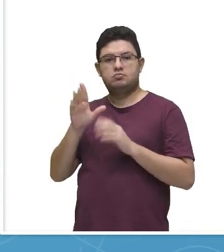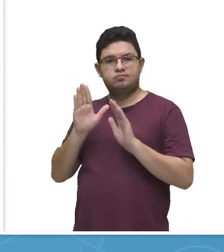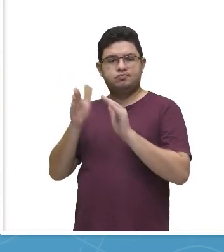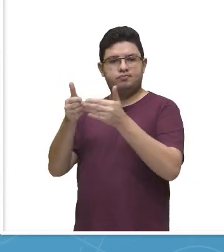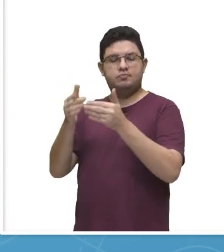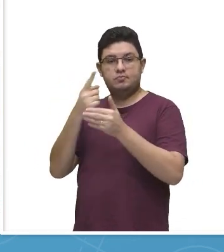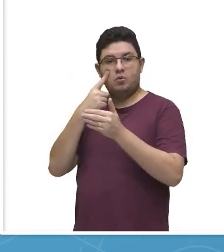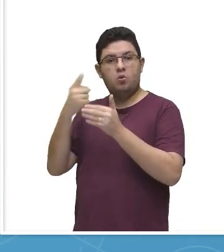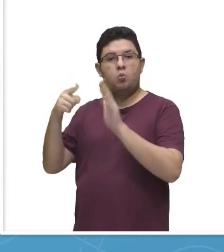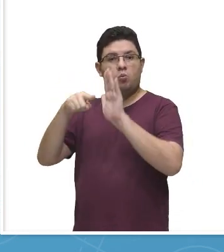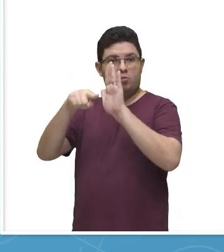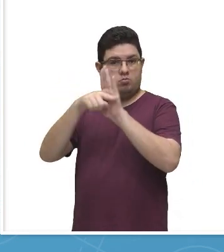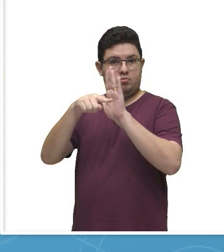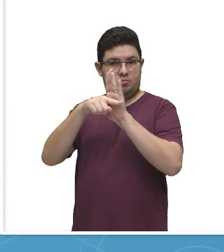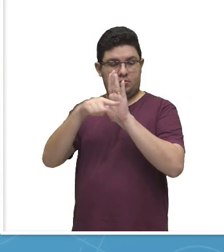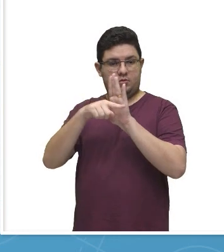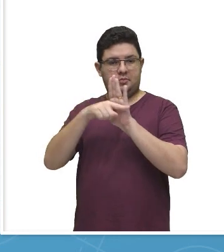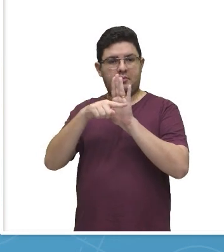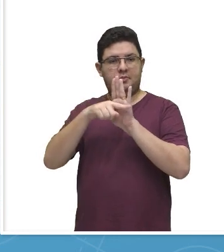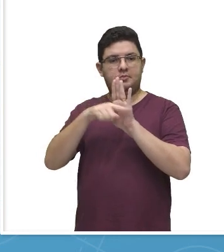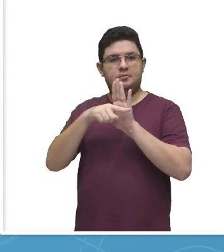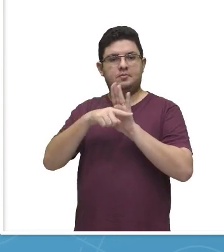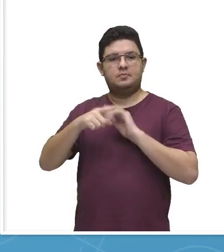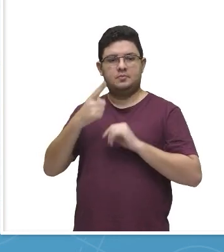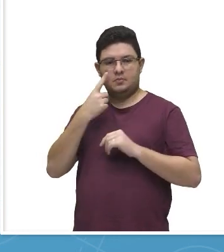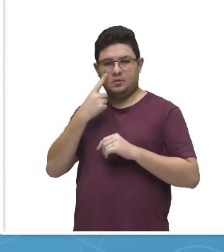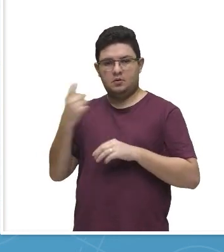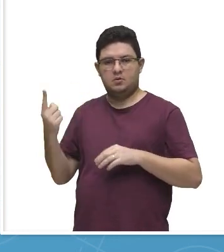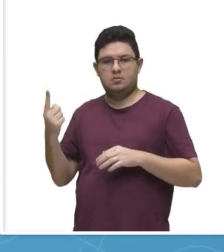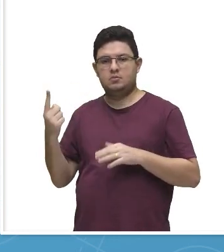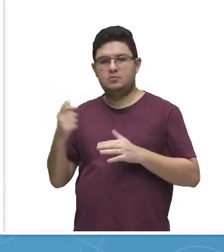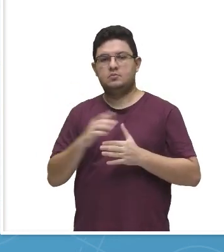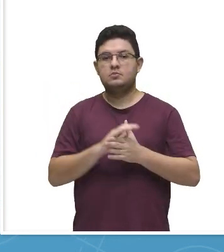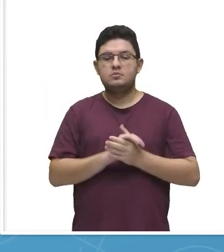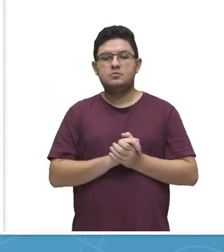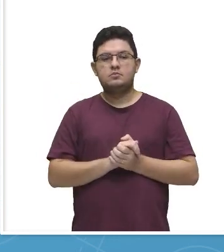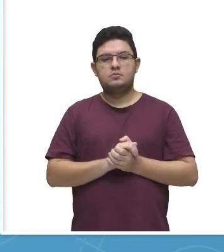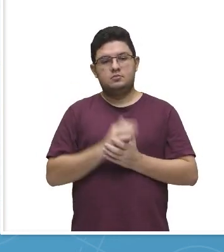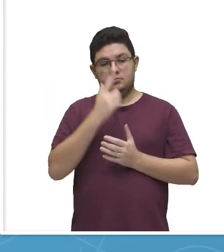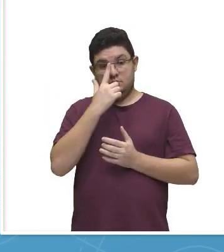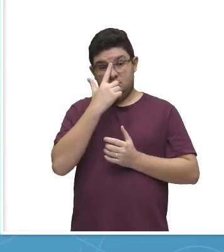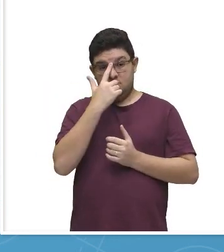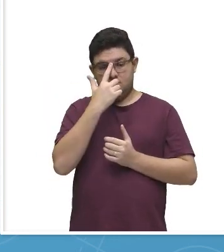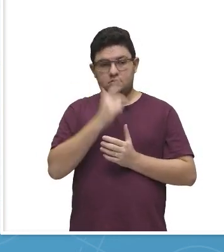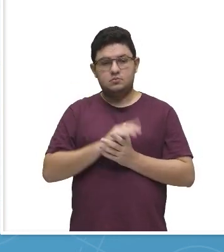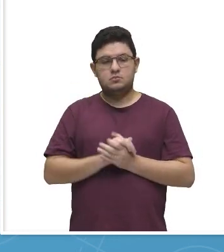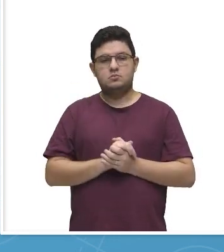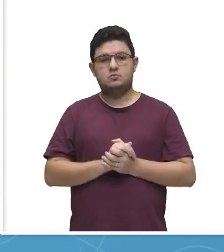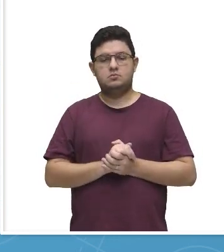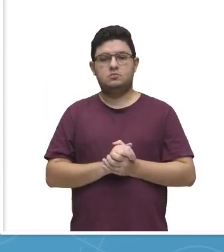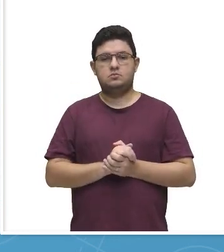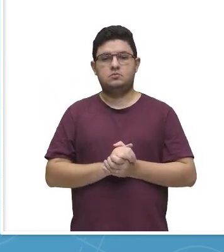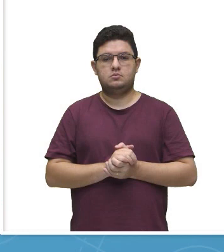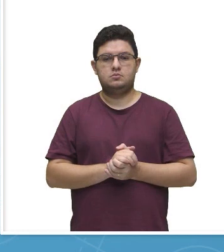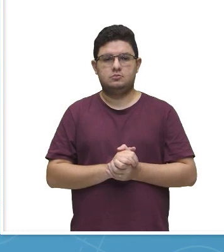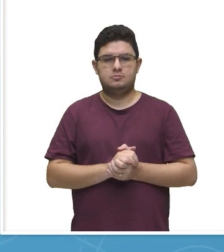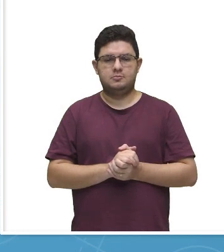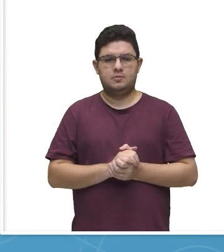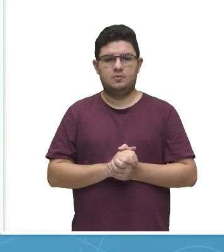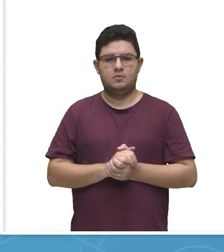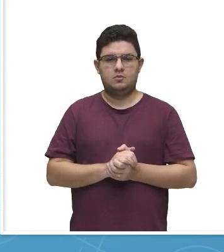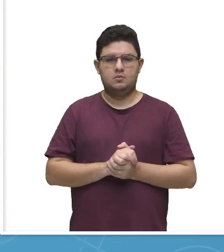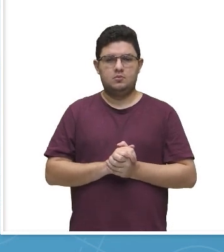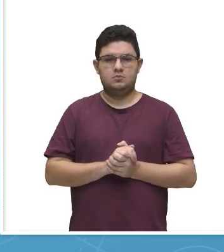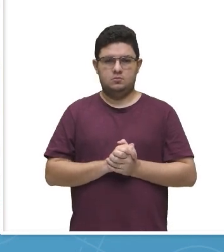8 a terceira. Letra C, menos 3 a sexta. Letra D, mais 2 a quinta. Letra E, menos 3 a quarta. Letra F, menos 7